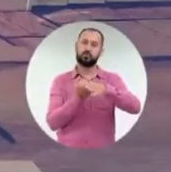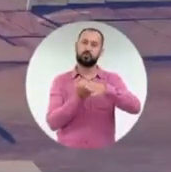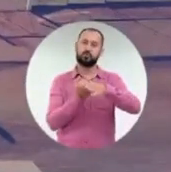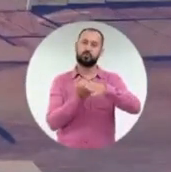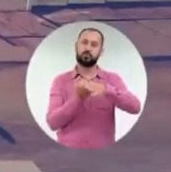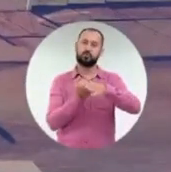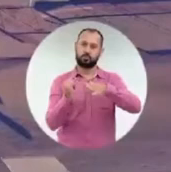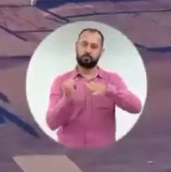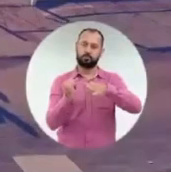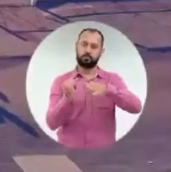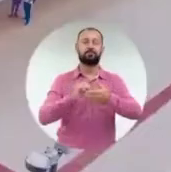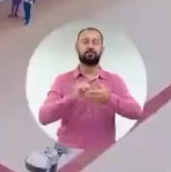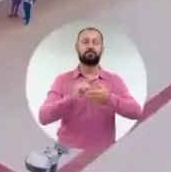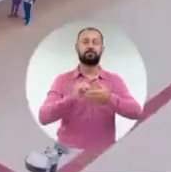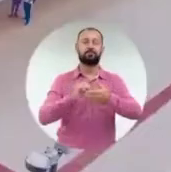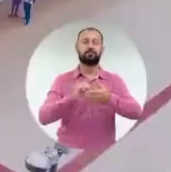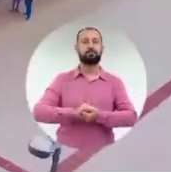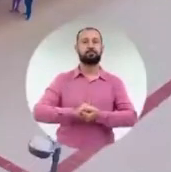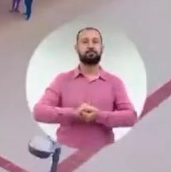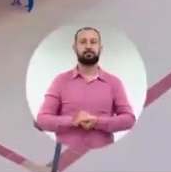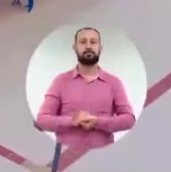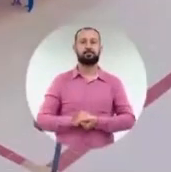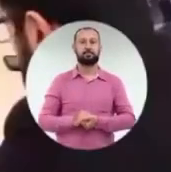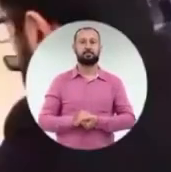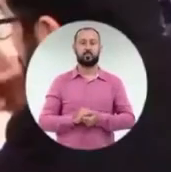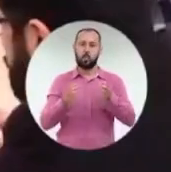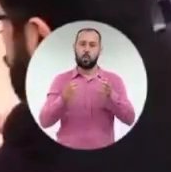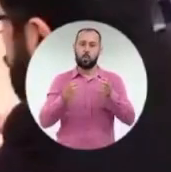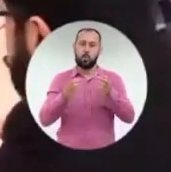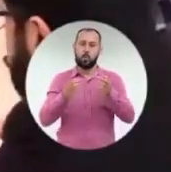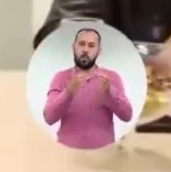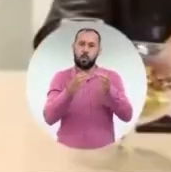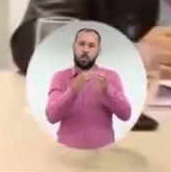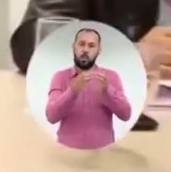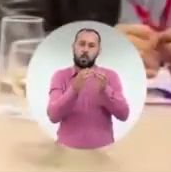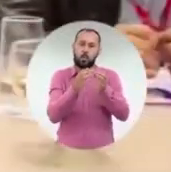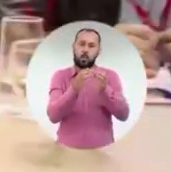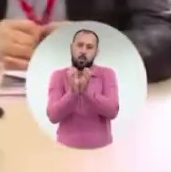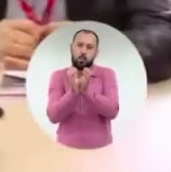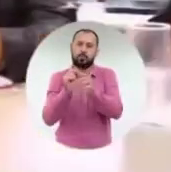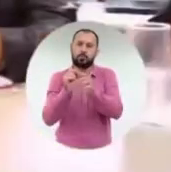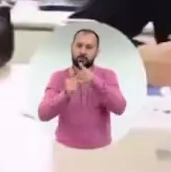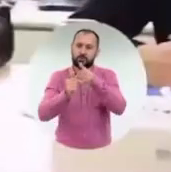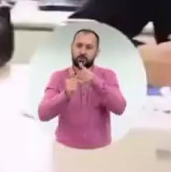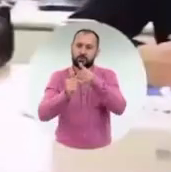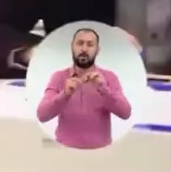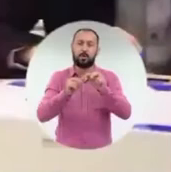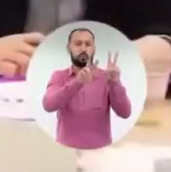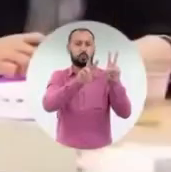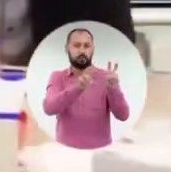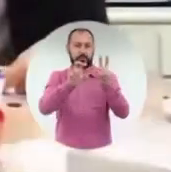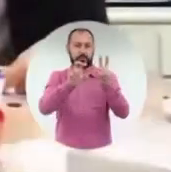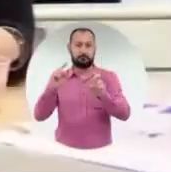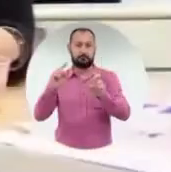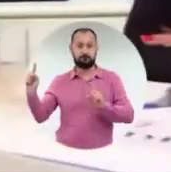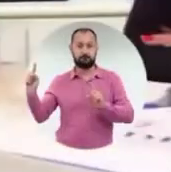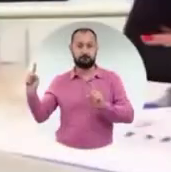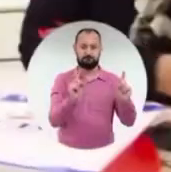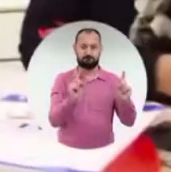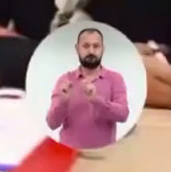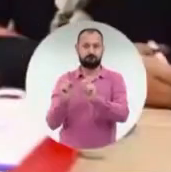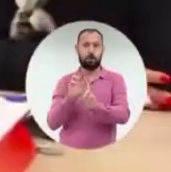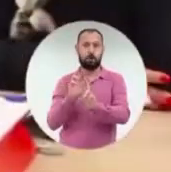o IFMS. Com grupos de trabalho formados por integrantes de cada instituição, o Conselho de